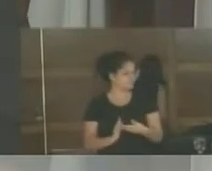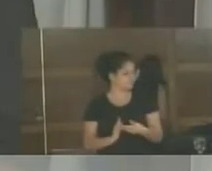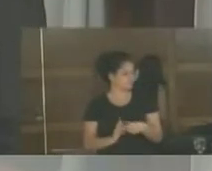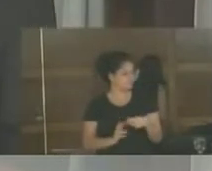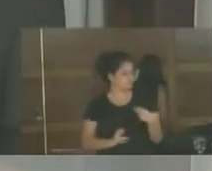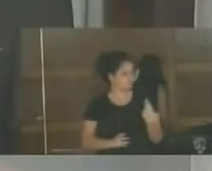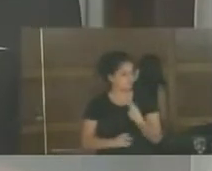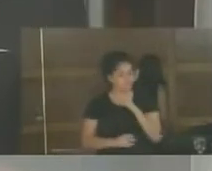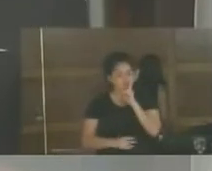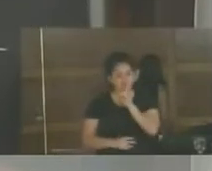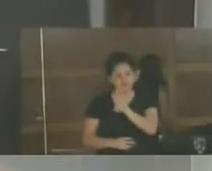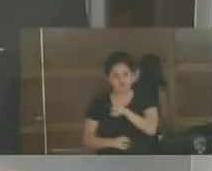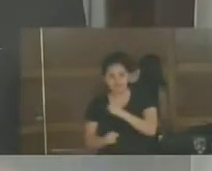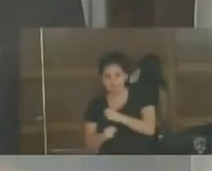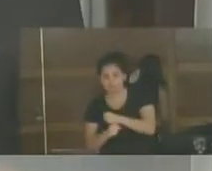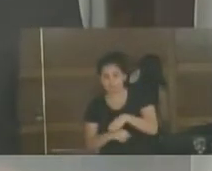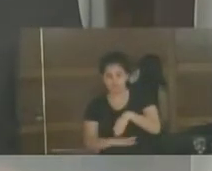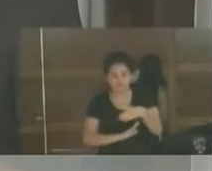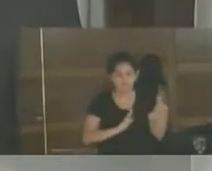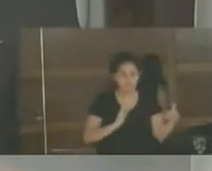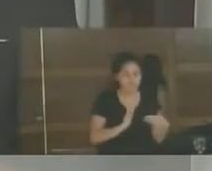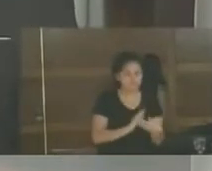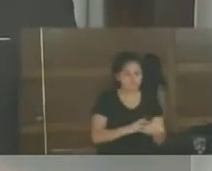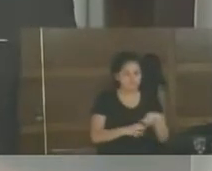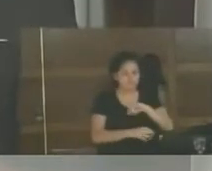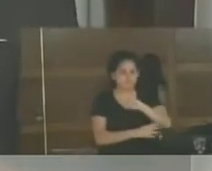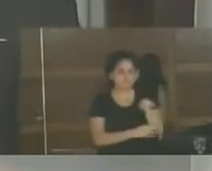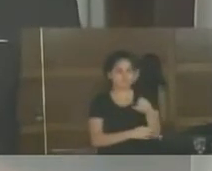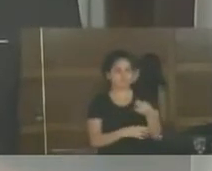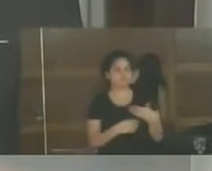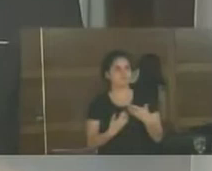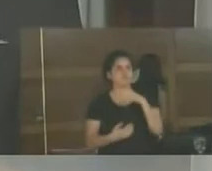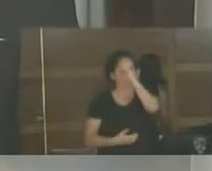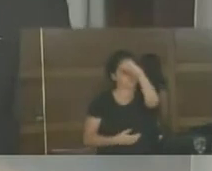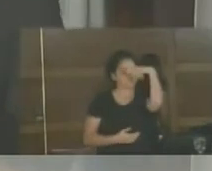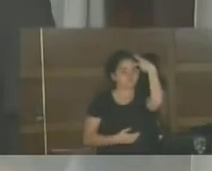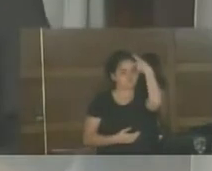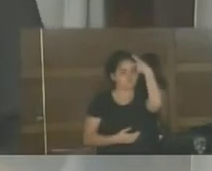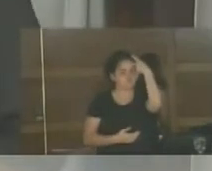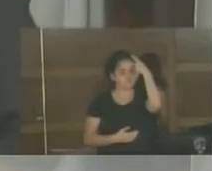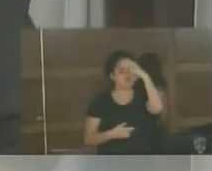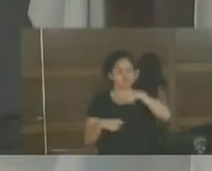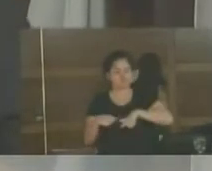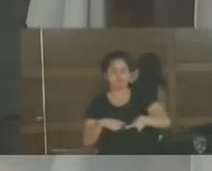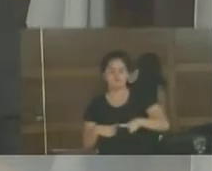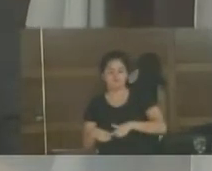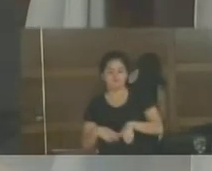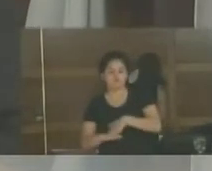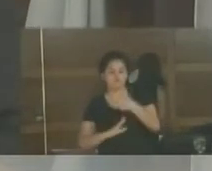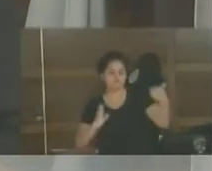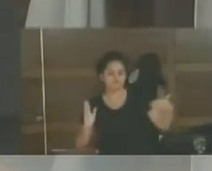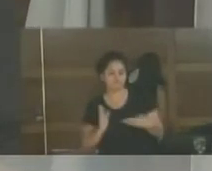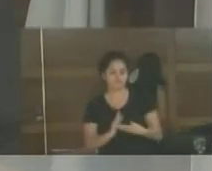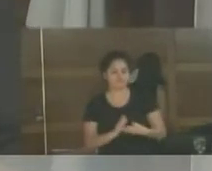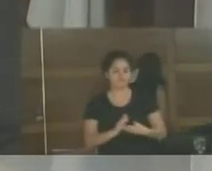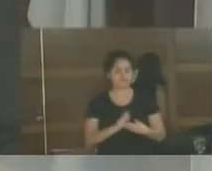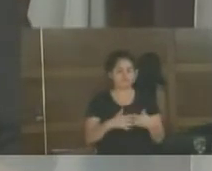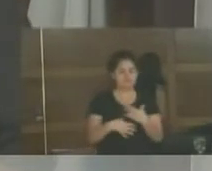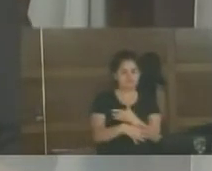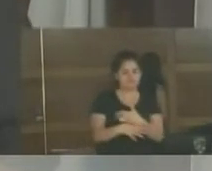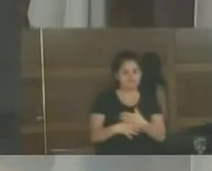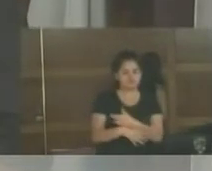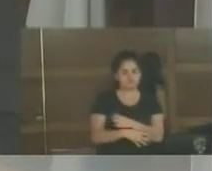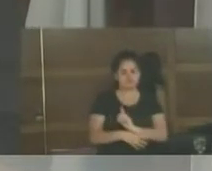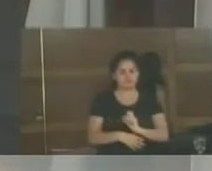nós estamos vendo obras em todos os lugares. Então, o governo está trabalhando no município de Angra dos Reis, não no centro da